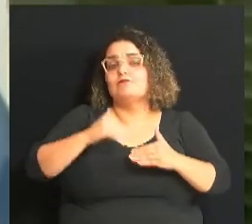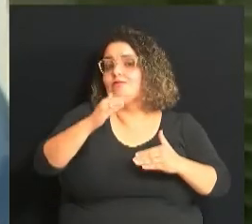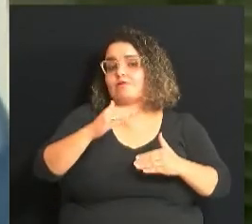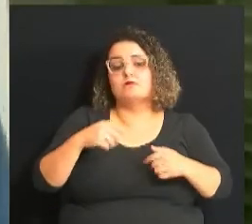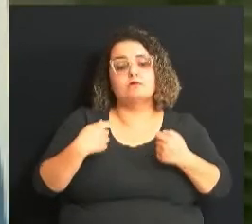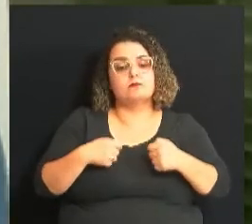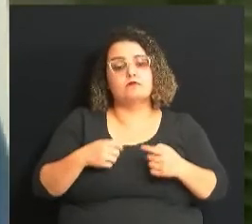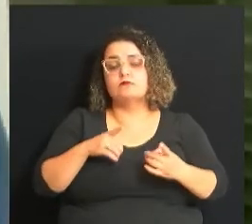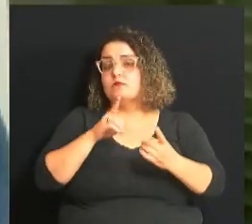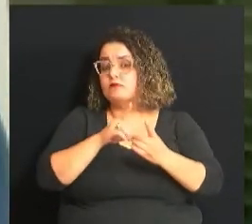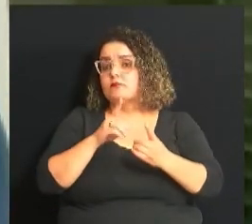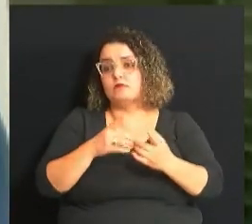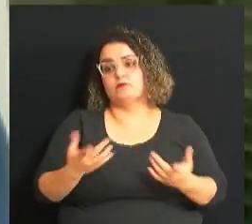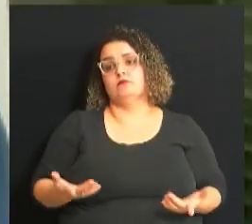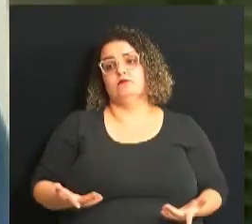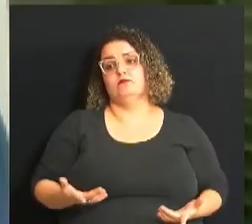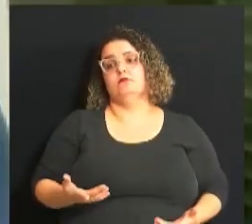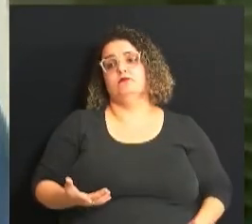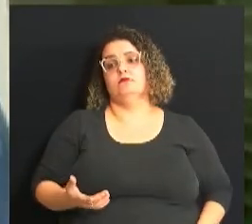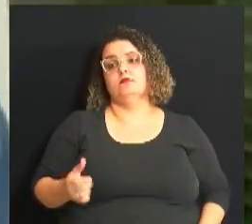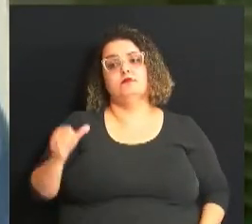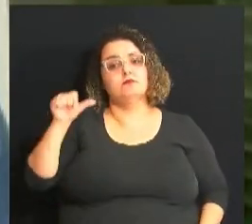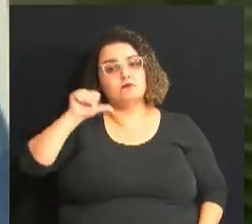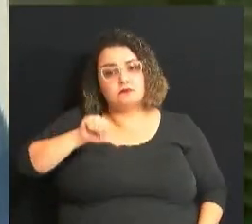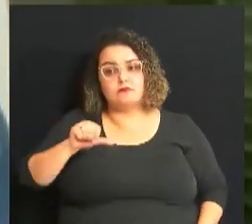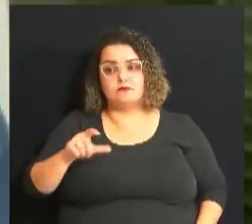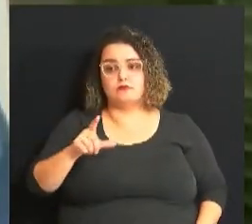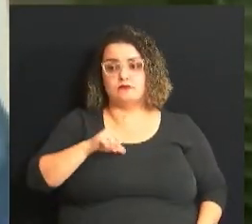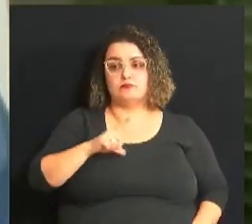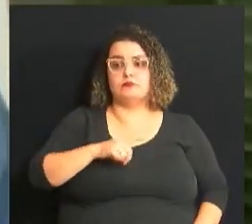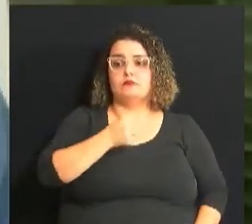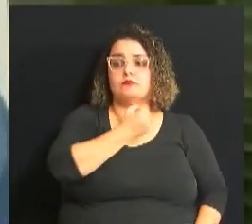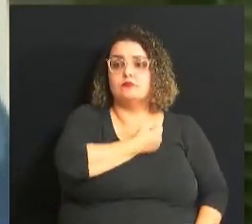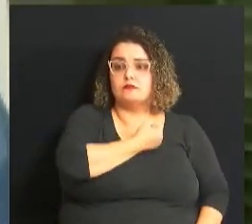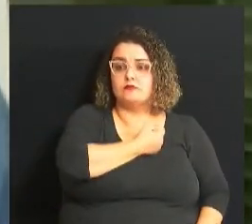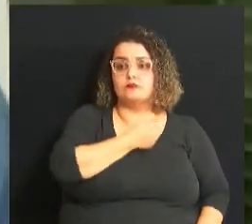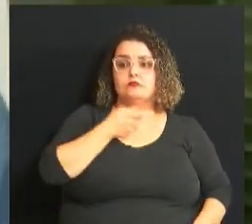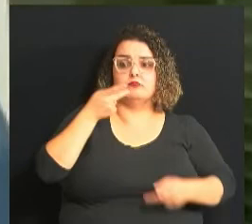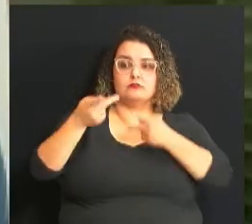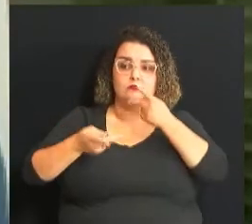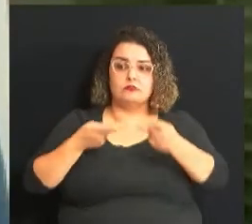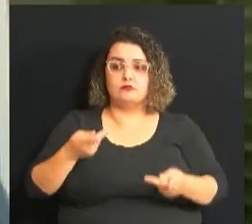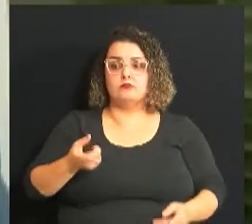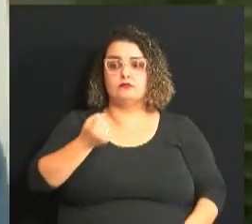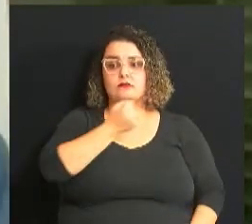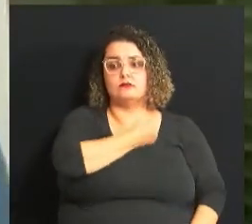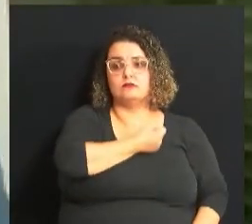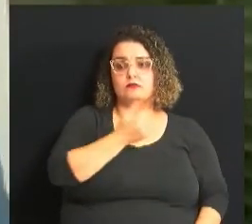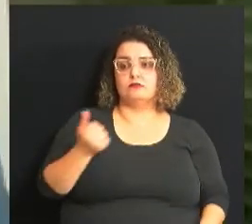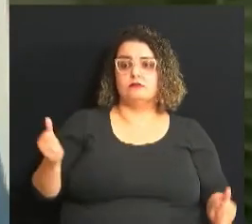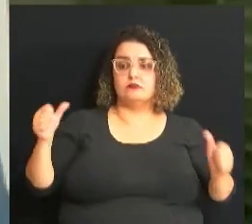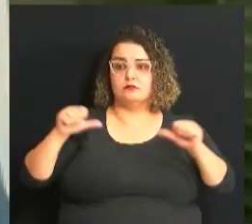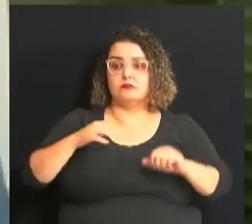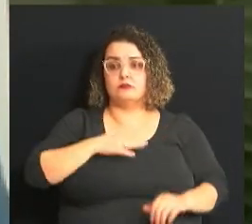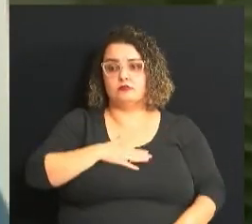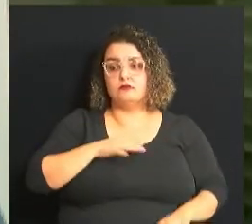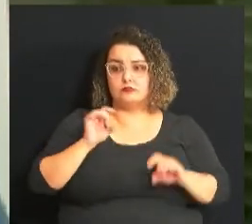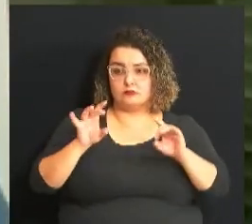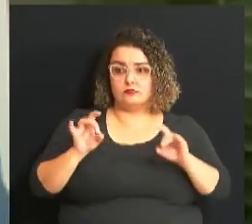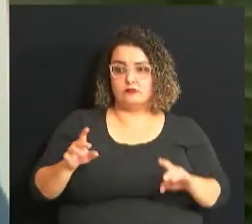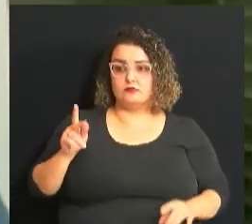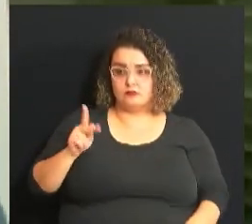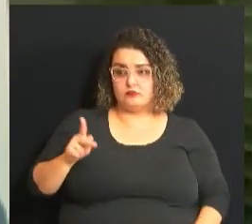muito ruim, eu posso dizer porque eu tenho números para dizer isso, muito ruim. Minha especialidade, eu sou professor titular